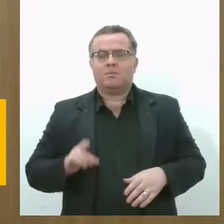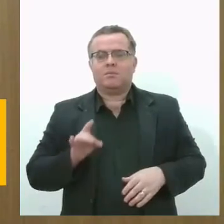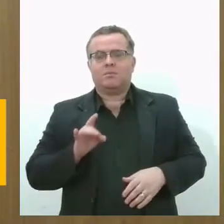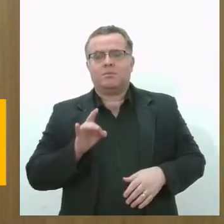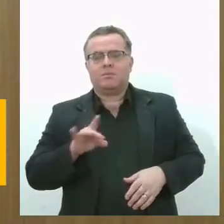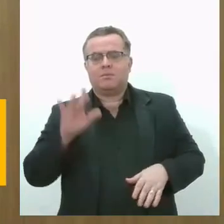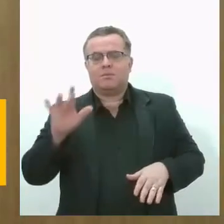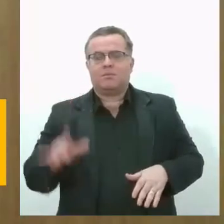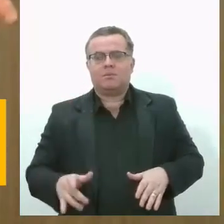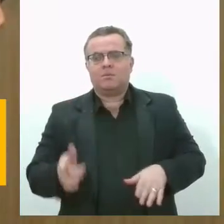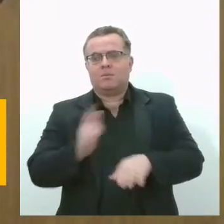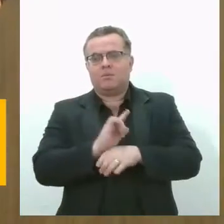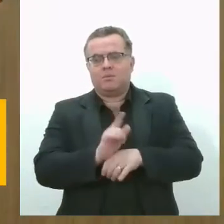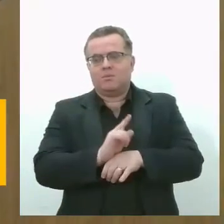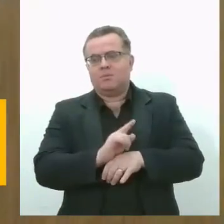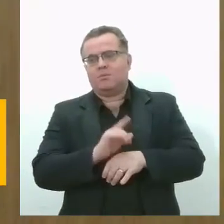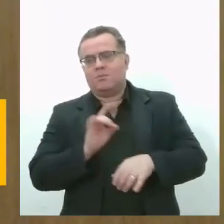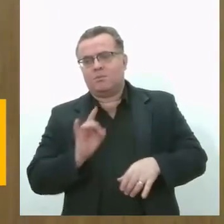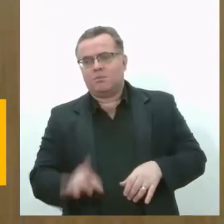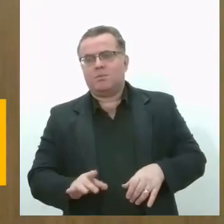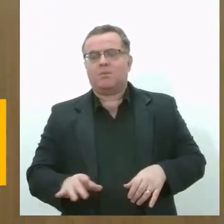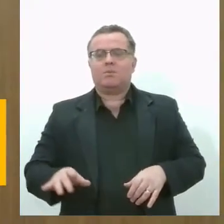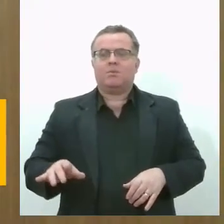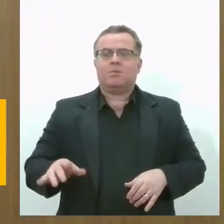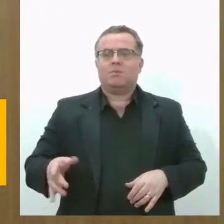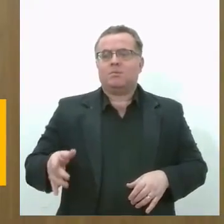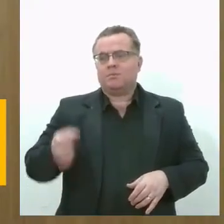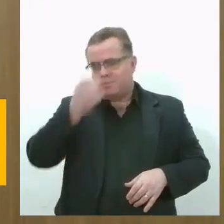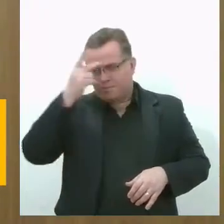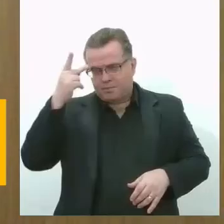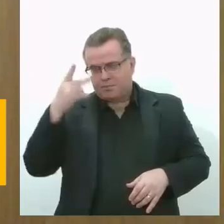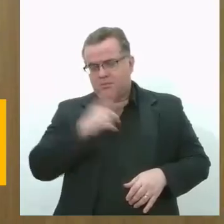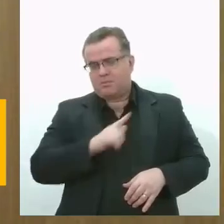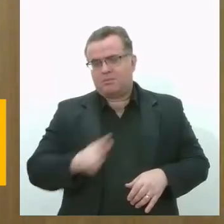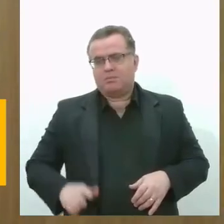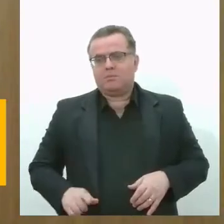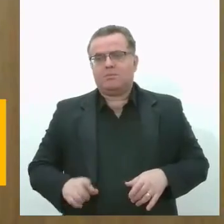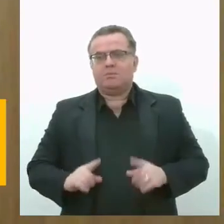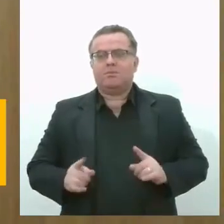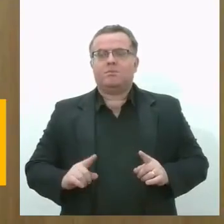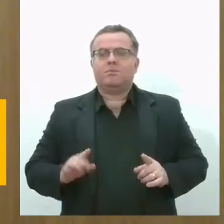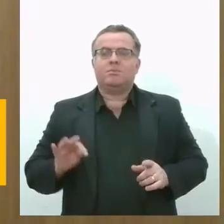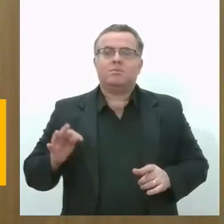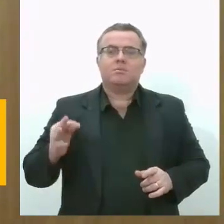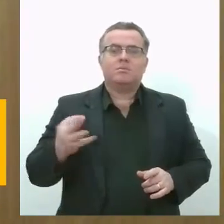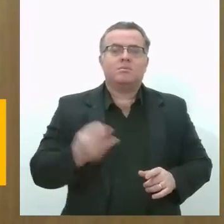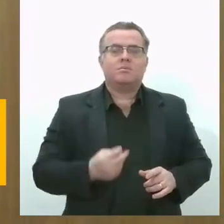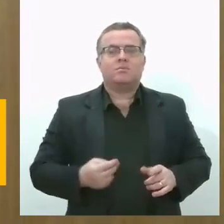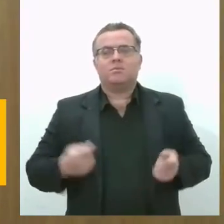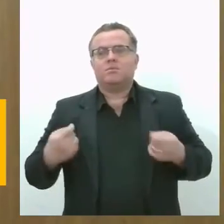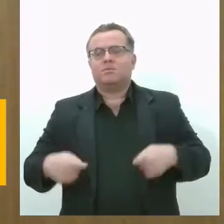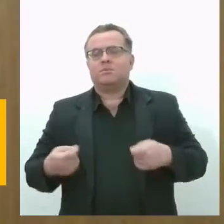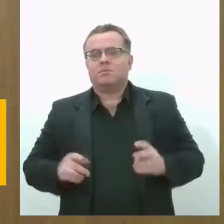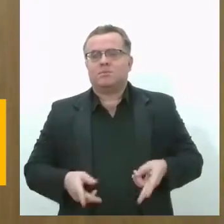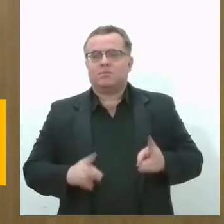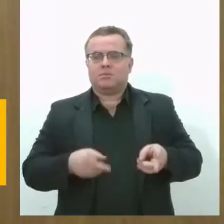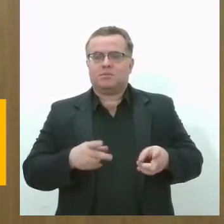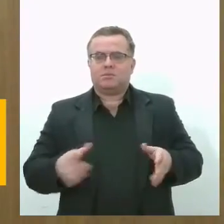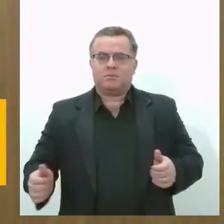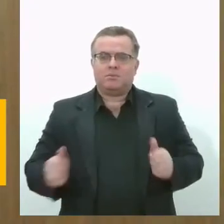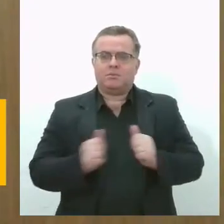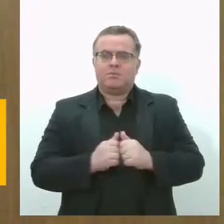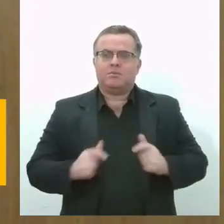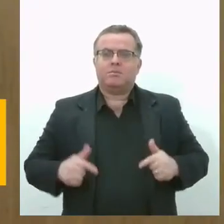gestores municipais, gestores estaduais, mas a sociedade precisa e deve se envolver no combate à